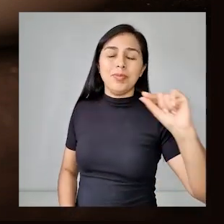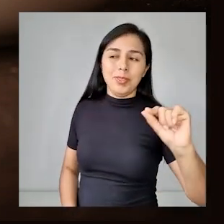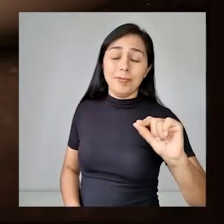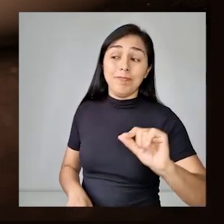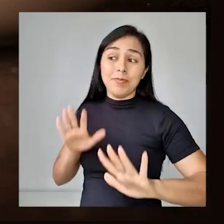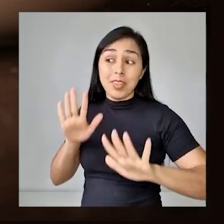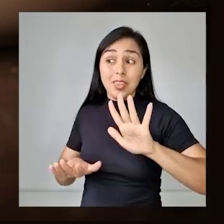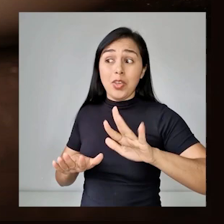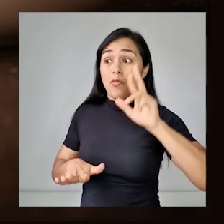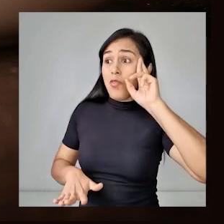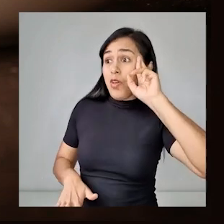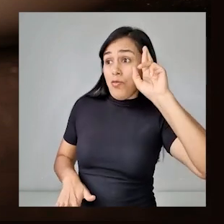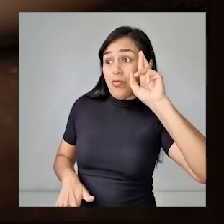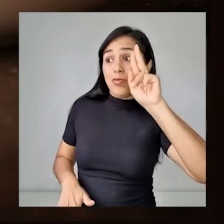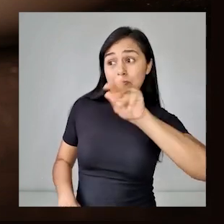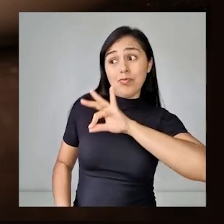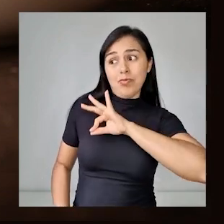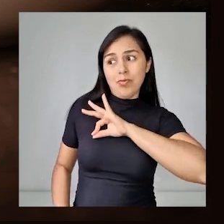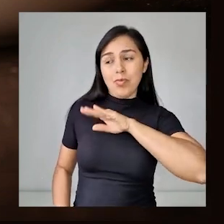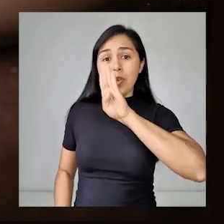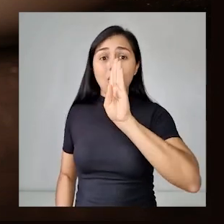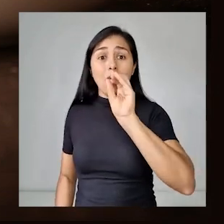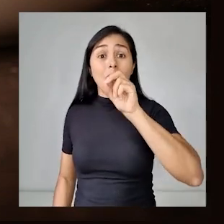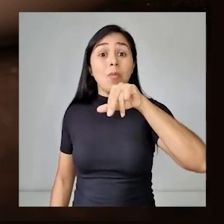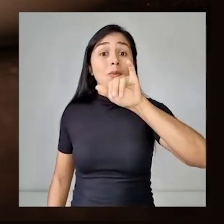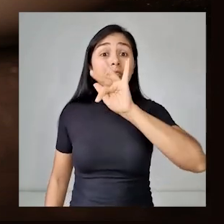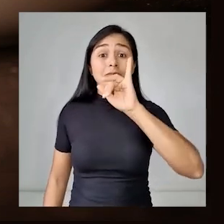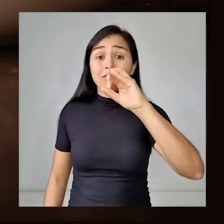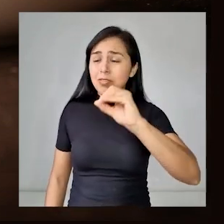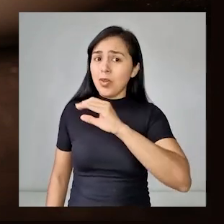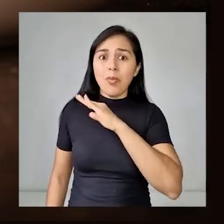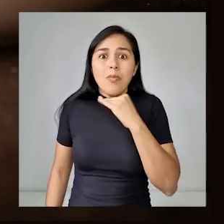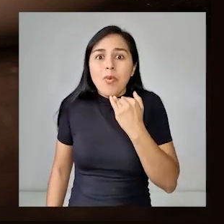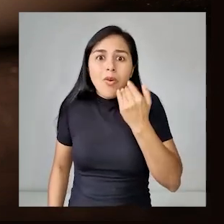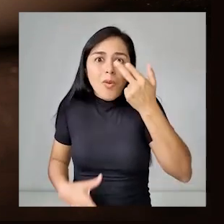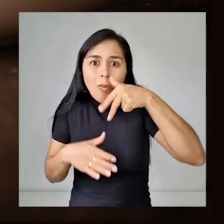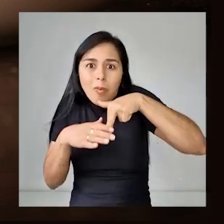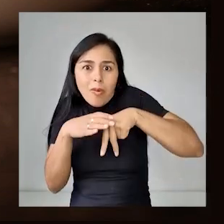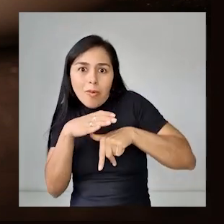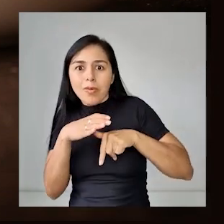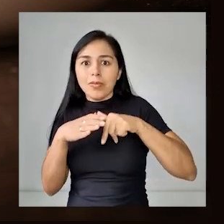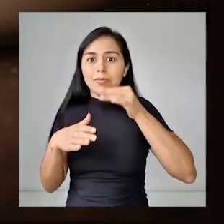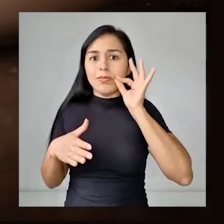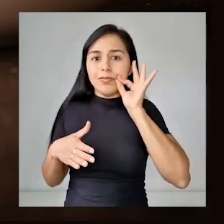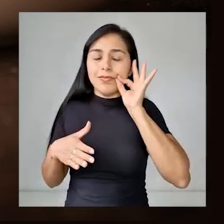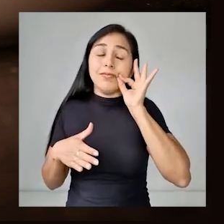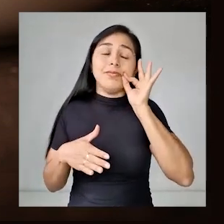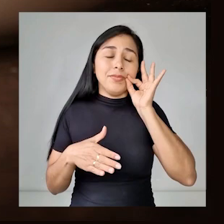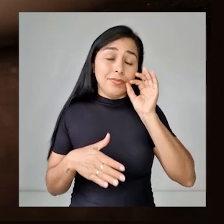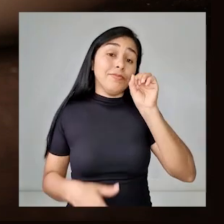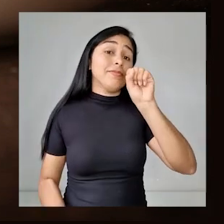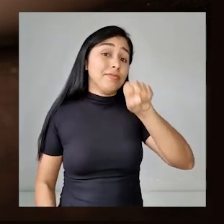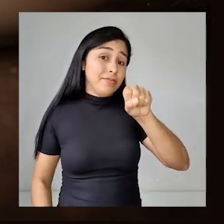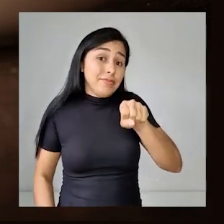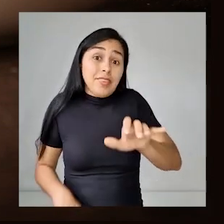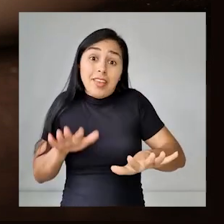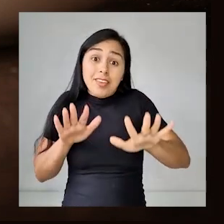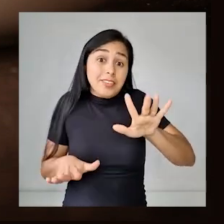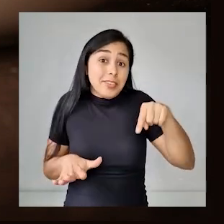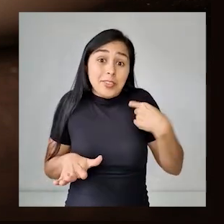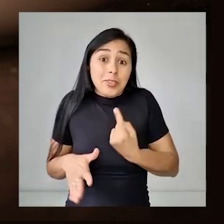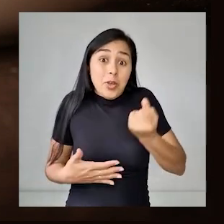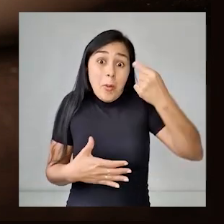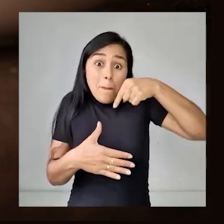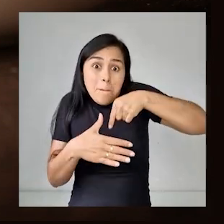Bonifácio morreu afogado no cafezinho. Ah, sim, mergulhemos de corpo e alma no cafezinho. Sim, deixemos